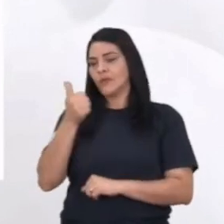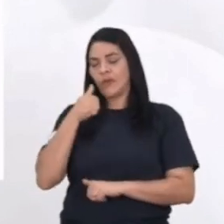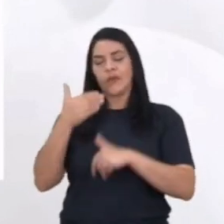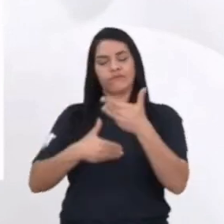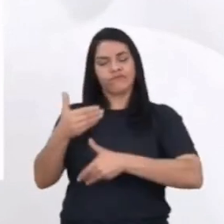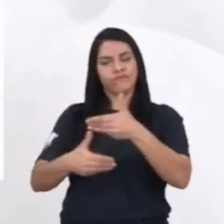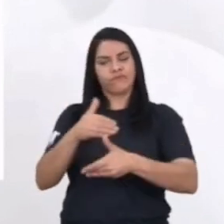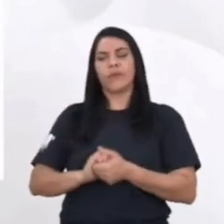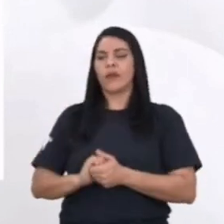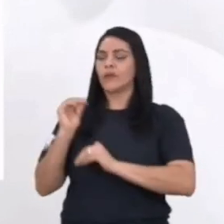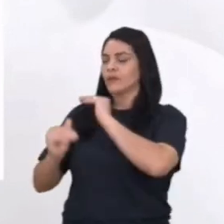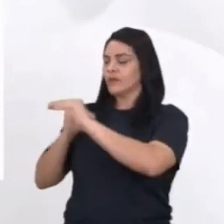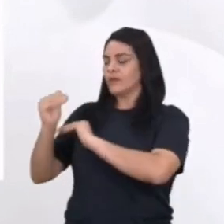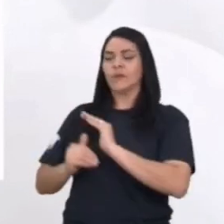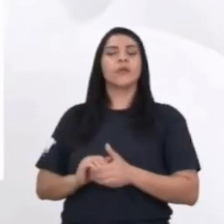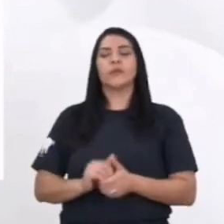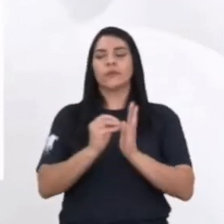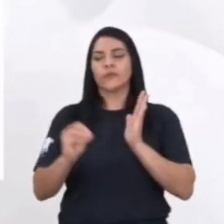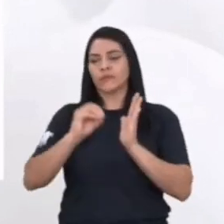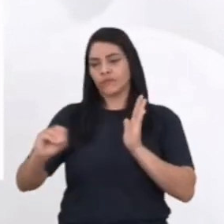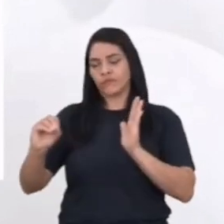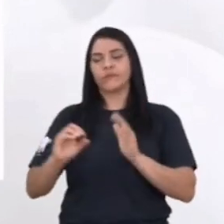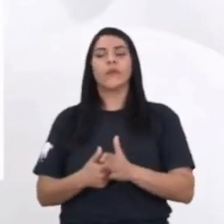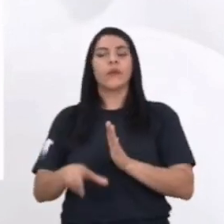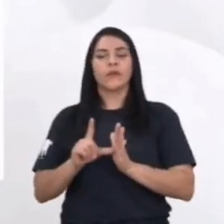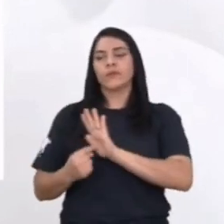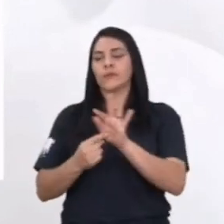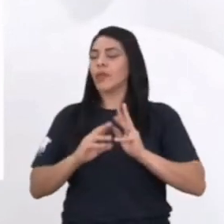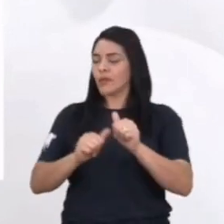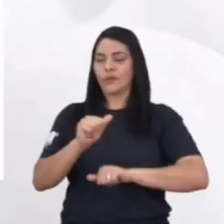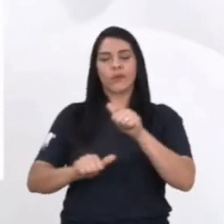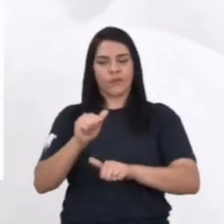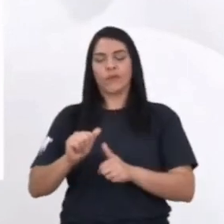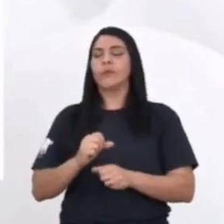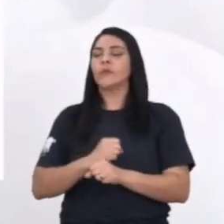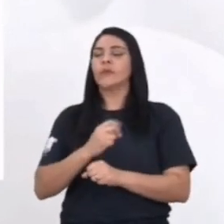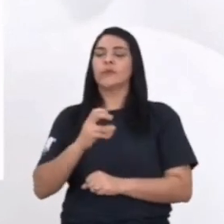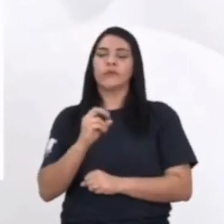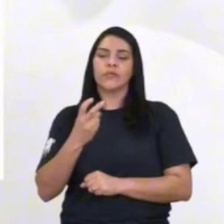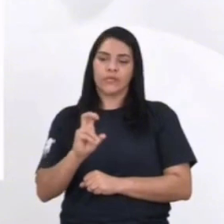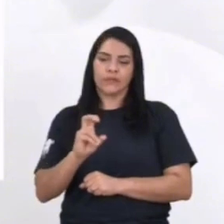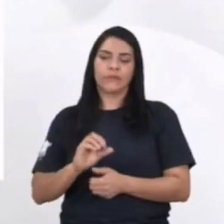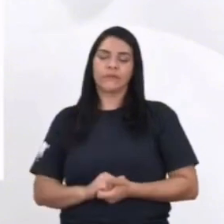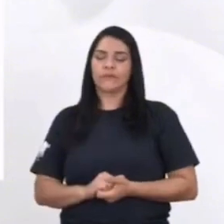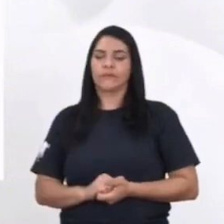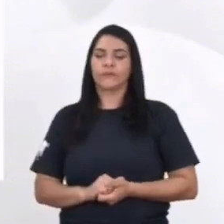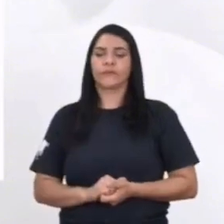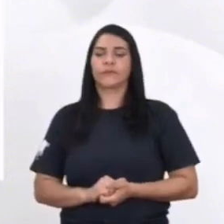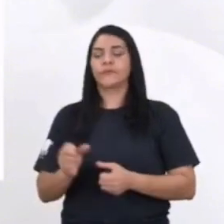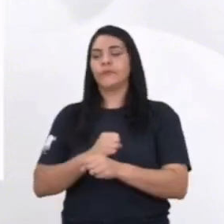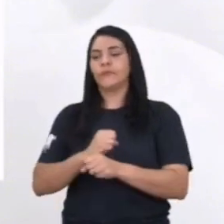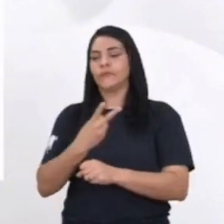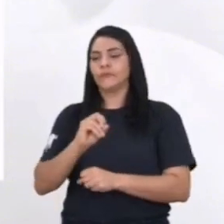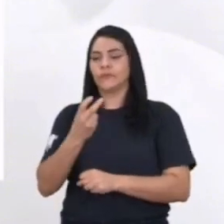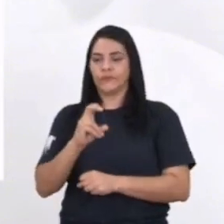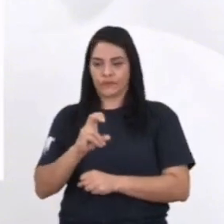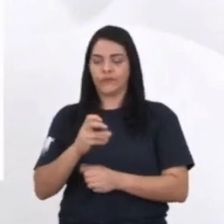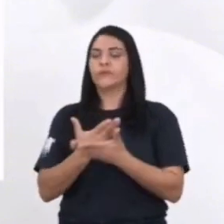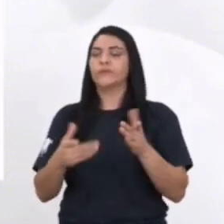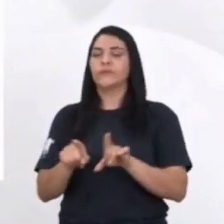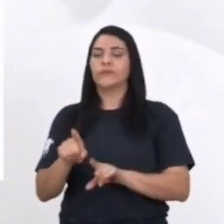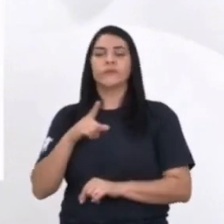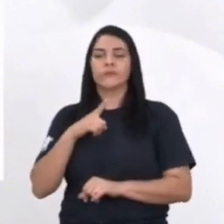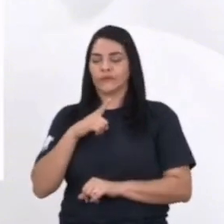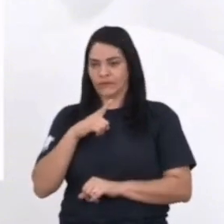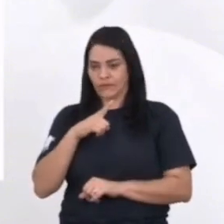processo da construção dos itens do Tarefa SP, antes de mostrar um pouquinho o que muda, né, para 2025. Então, para 2025, a gente pode considerar aqui que o